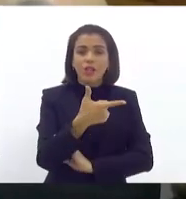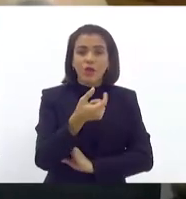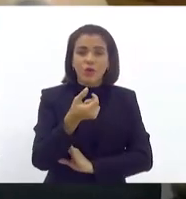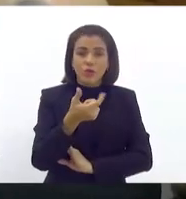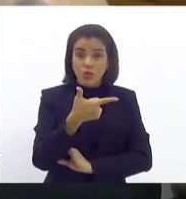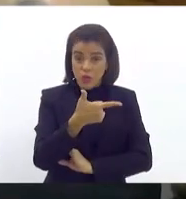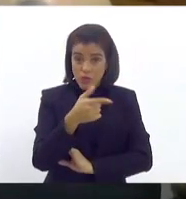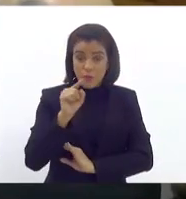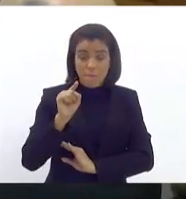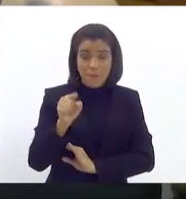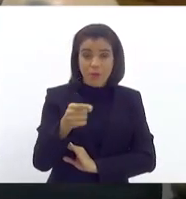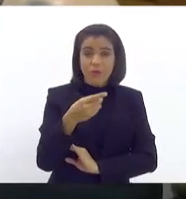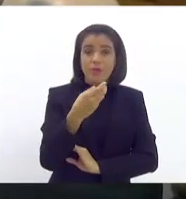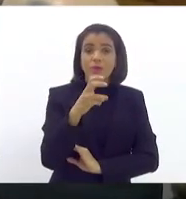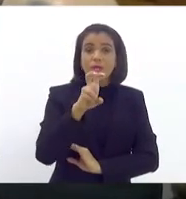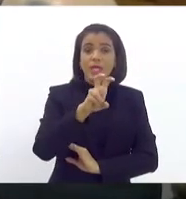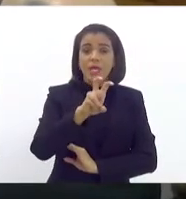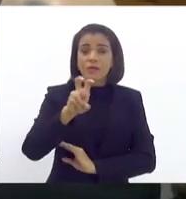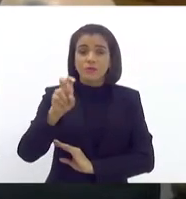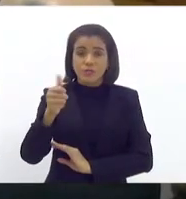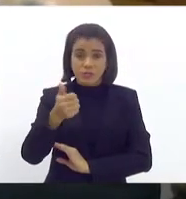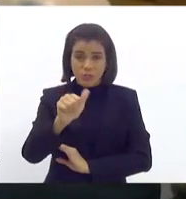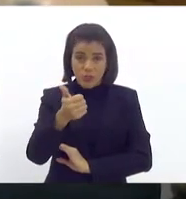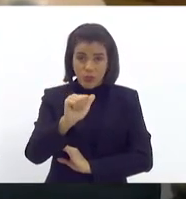2511 de 2017.